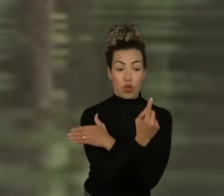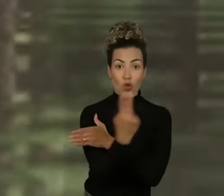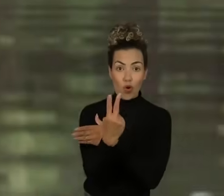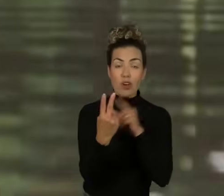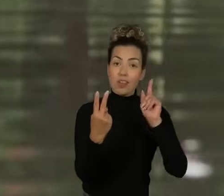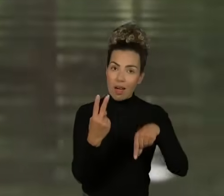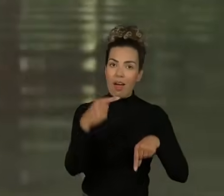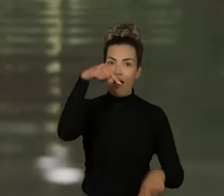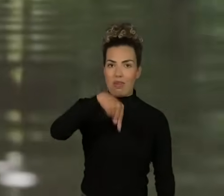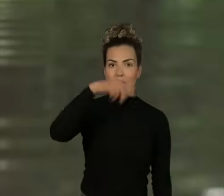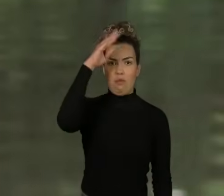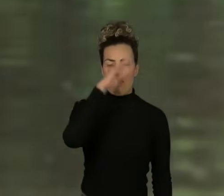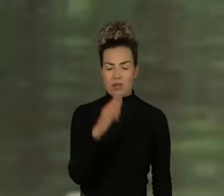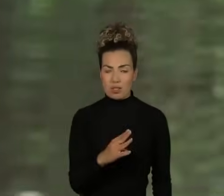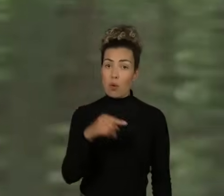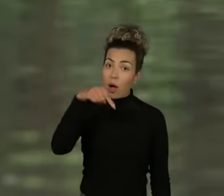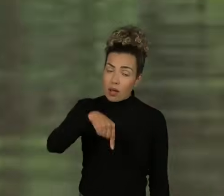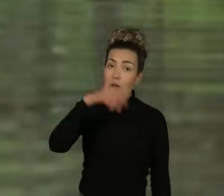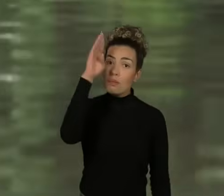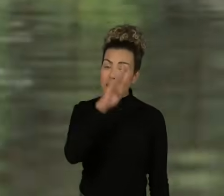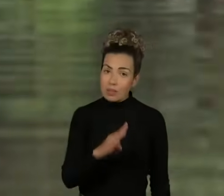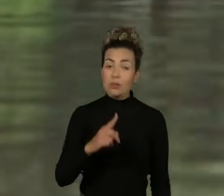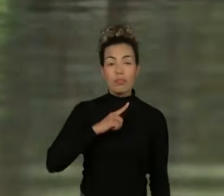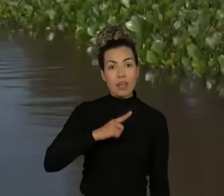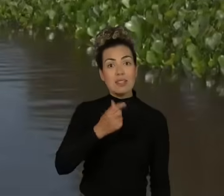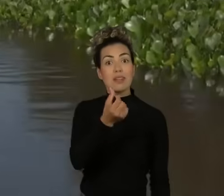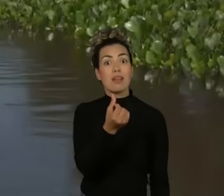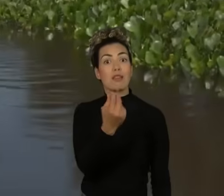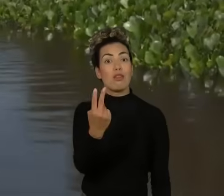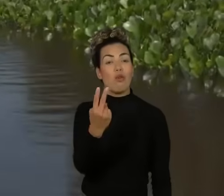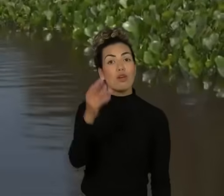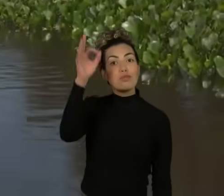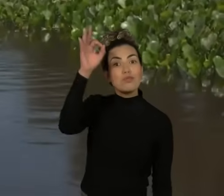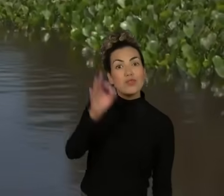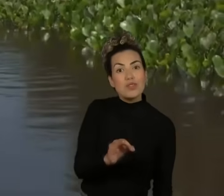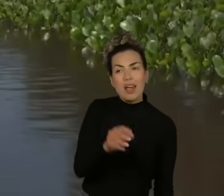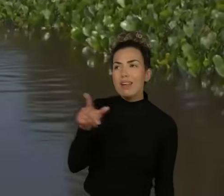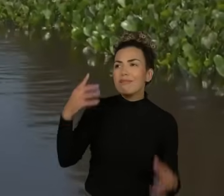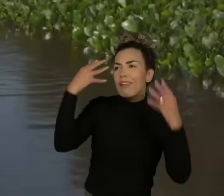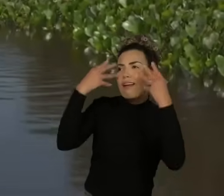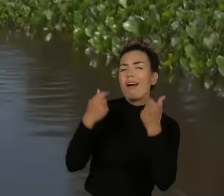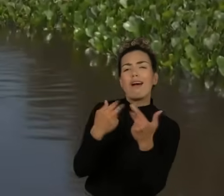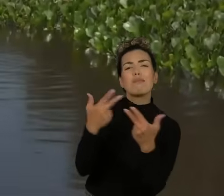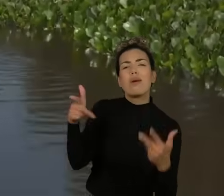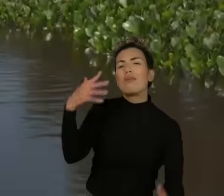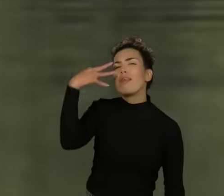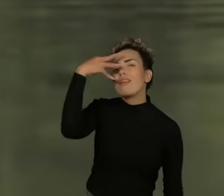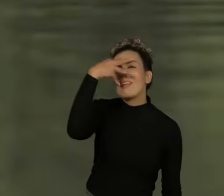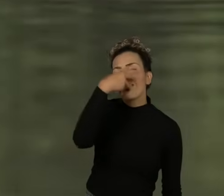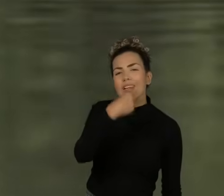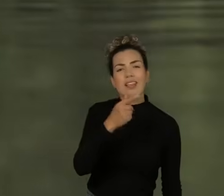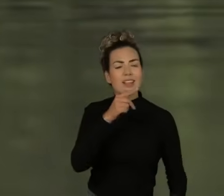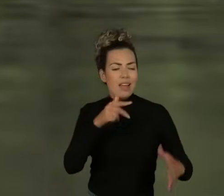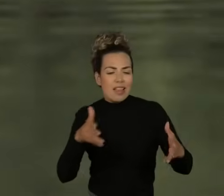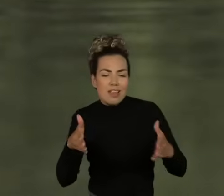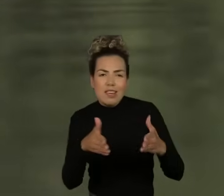país que ainda abriga quase 62% desses animais belos e ágeis nos rios e